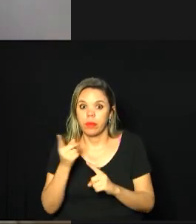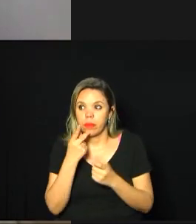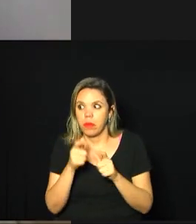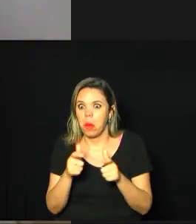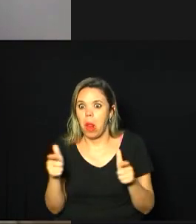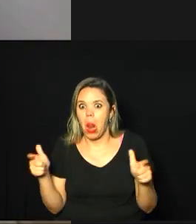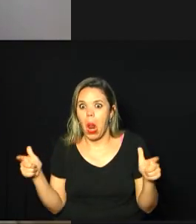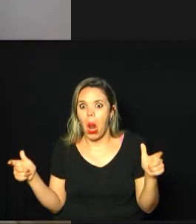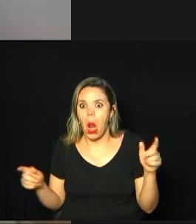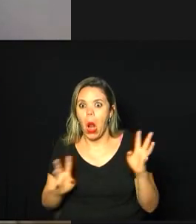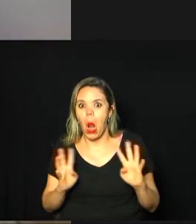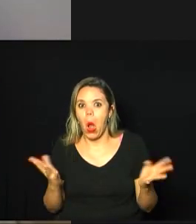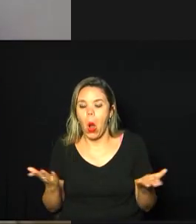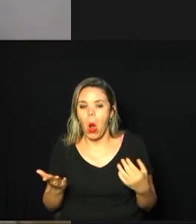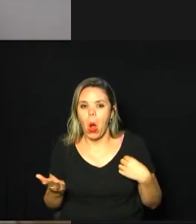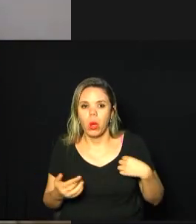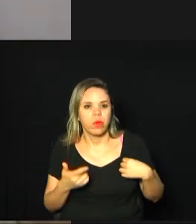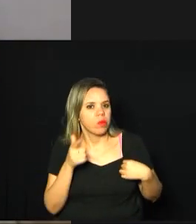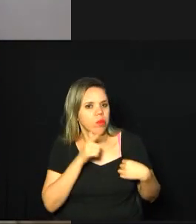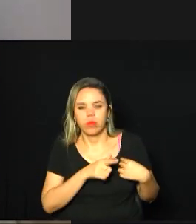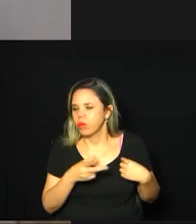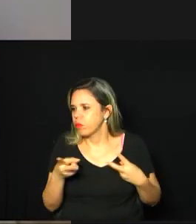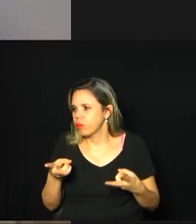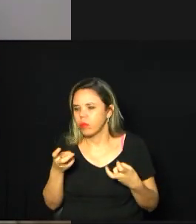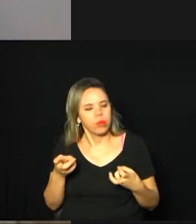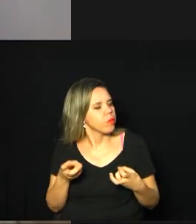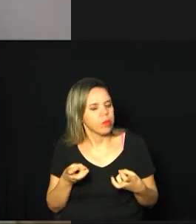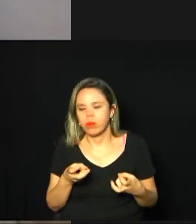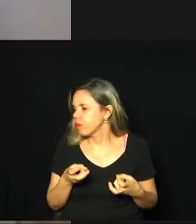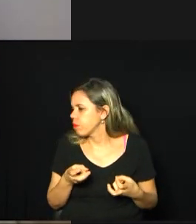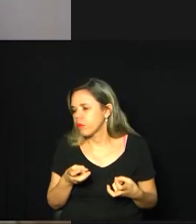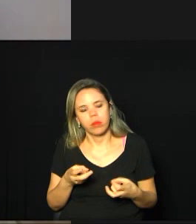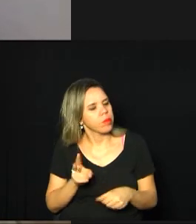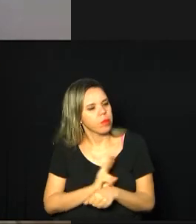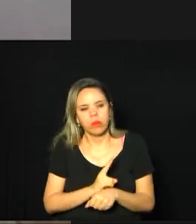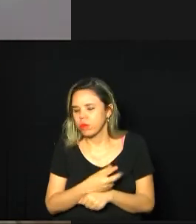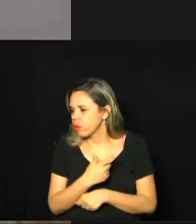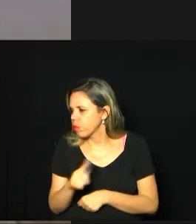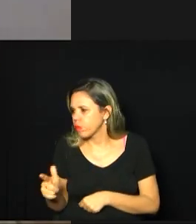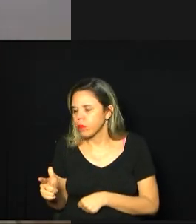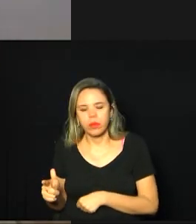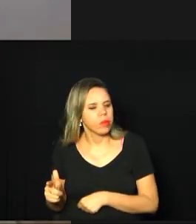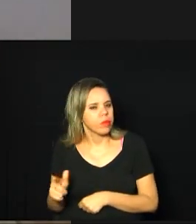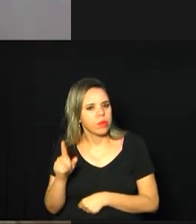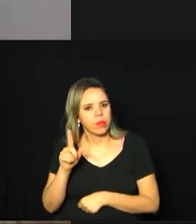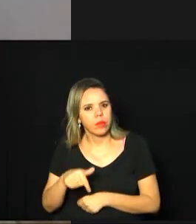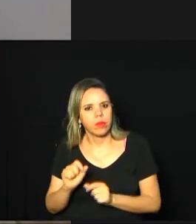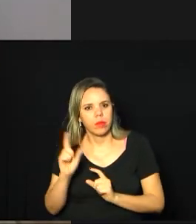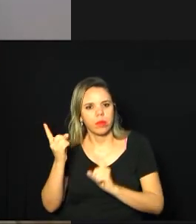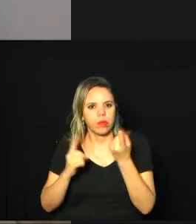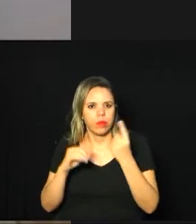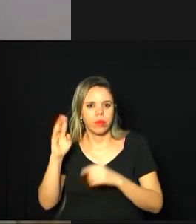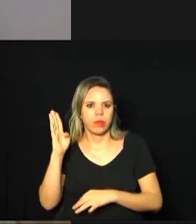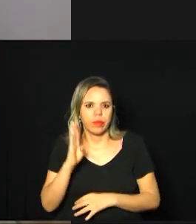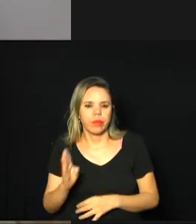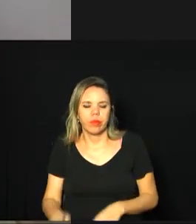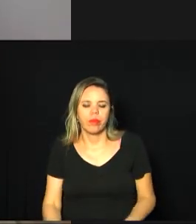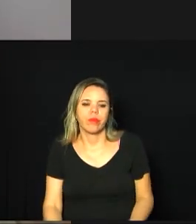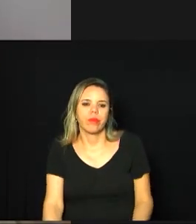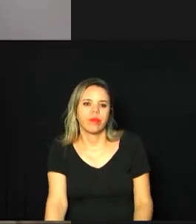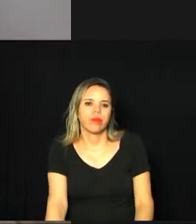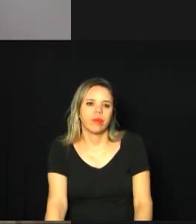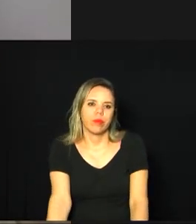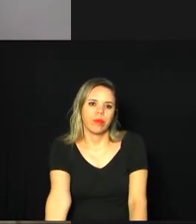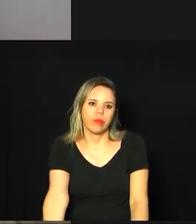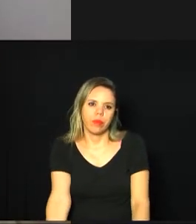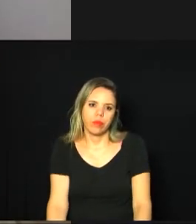Carnaval eu hoje não consigo ver com uma situação de segurança, considerando o que é o Carnaval do Brasil, né? Tá. E